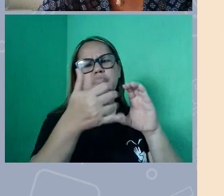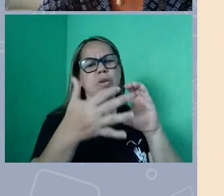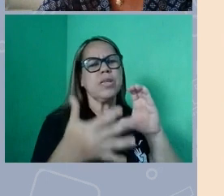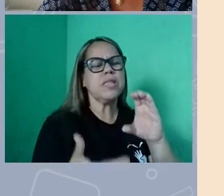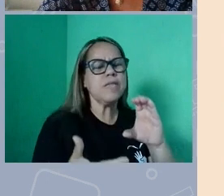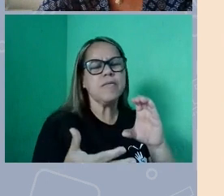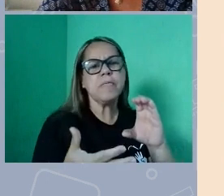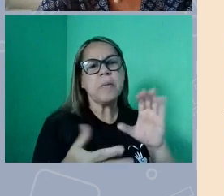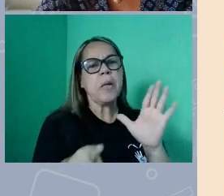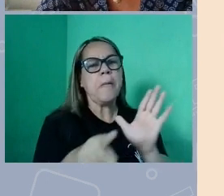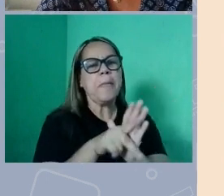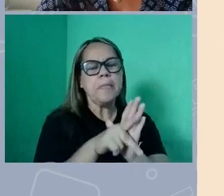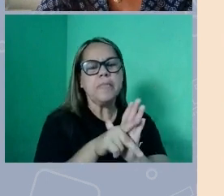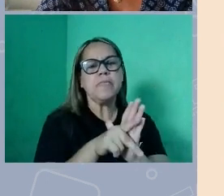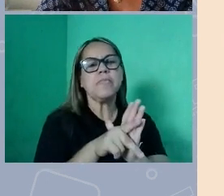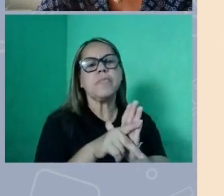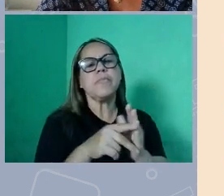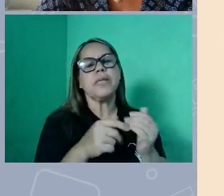específicas né